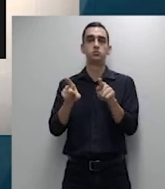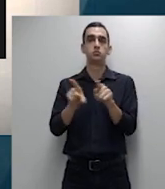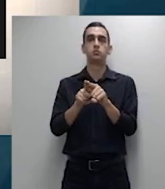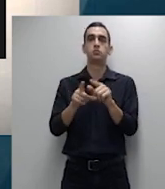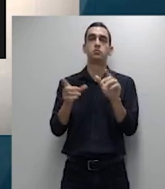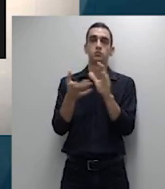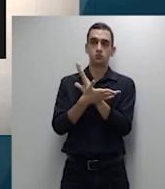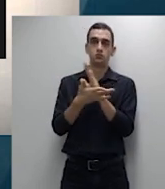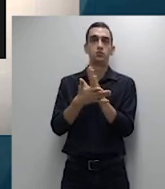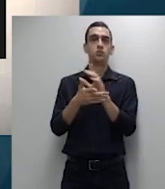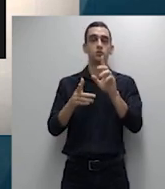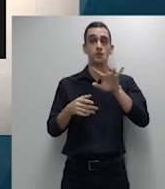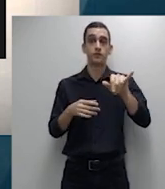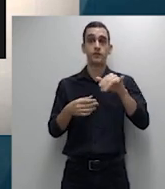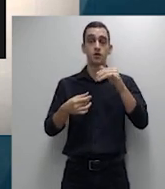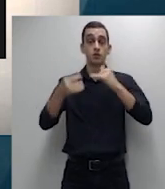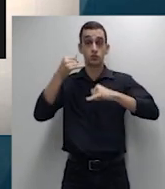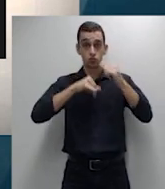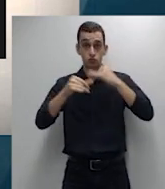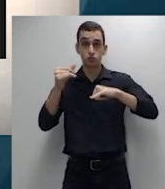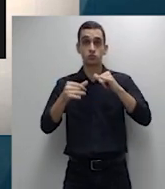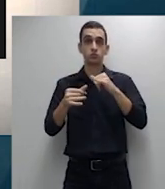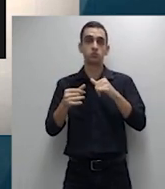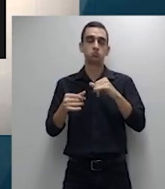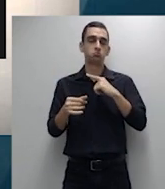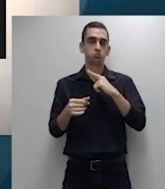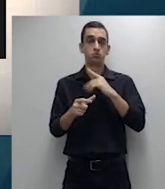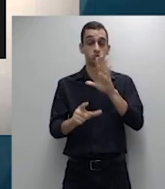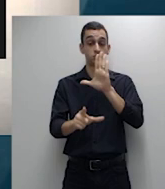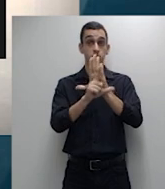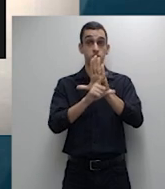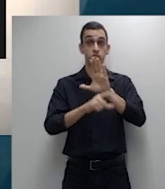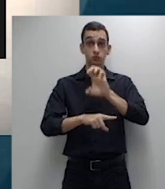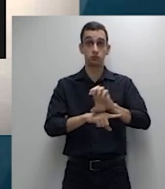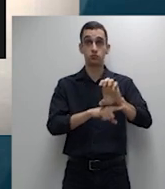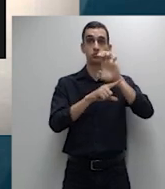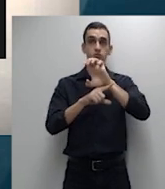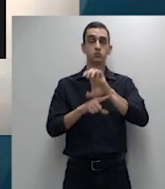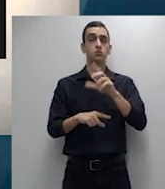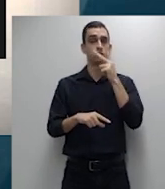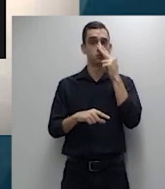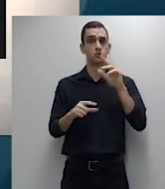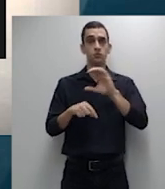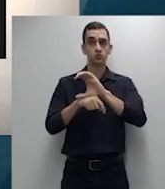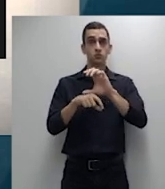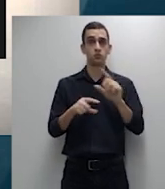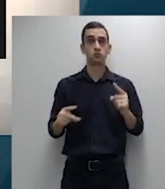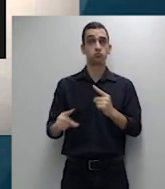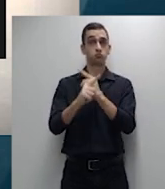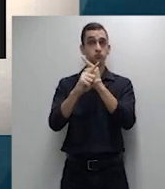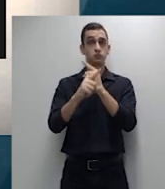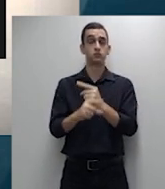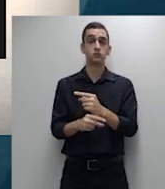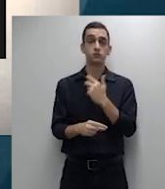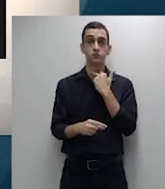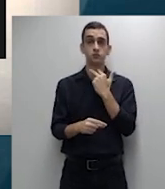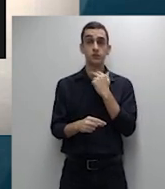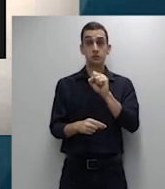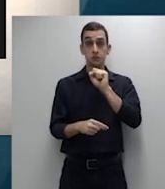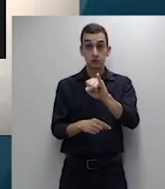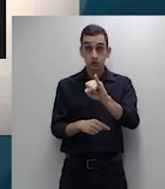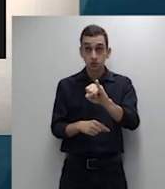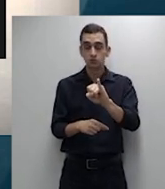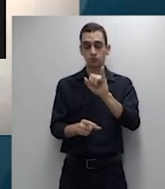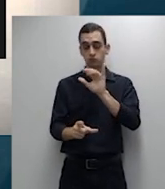e de portanto a lei e justiça estadual Tem essa cobrança inconstitucional bom se a lei estadual não pode